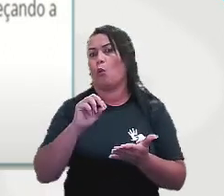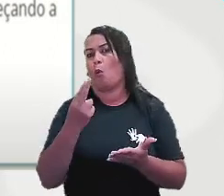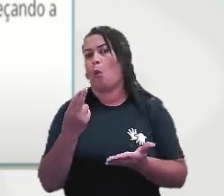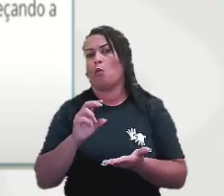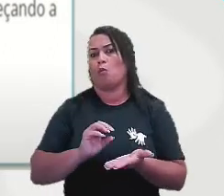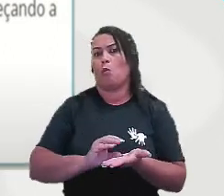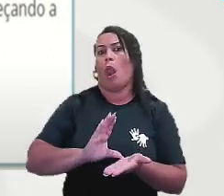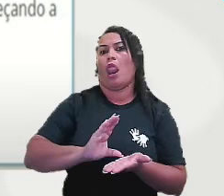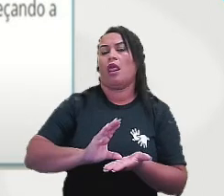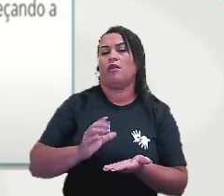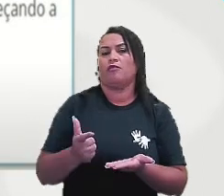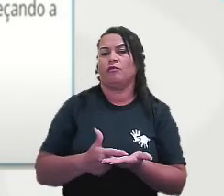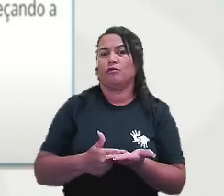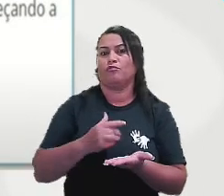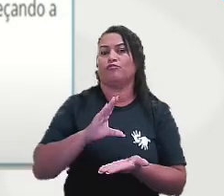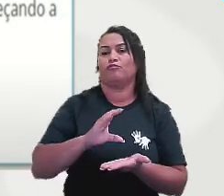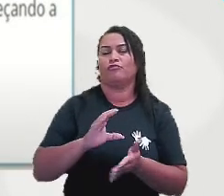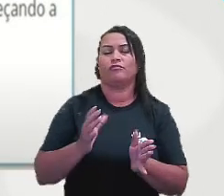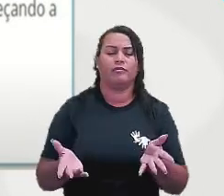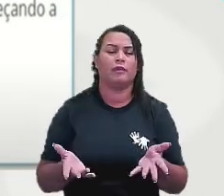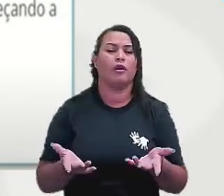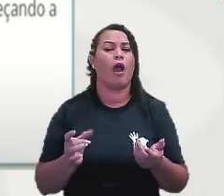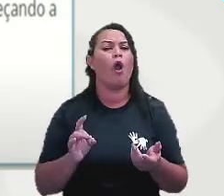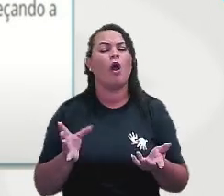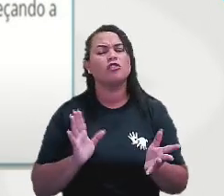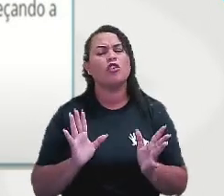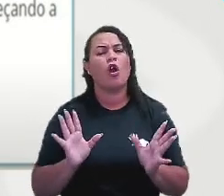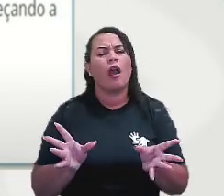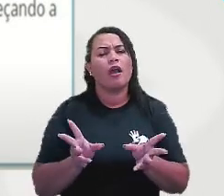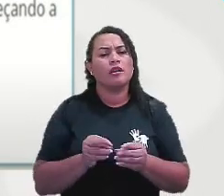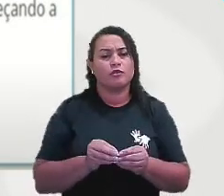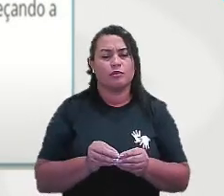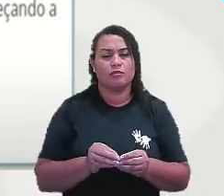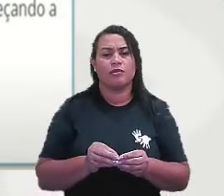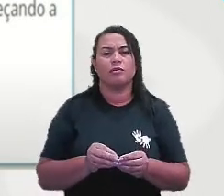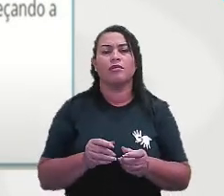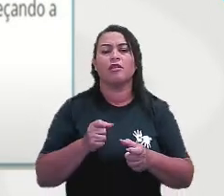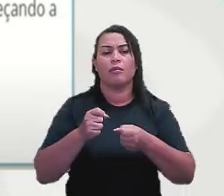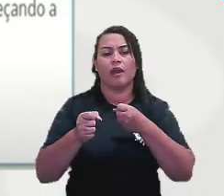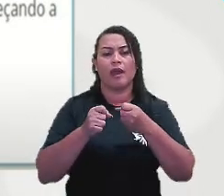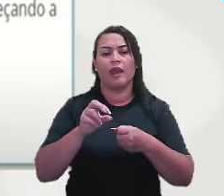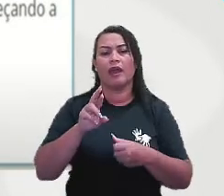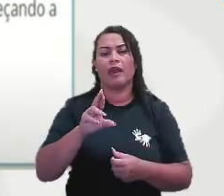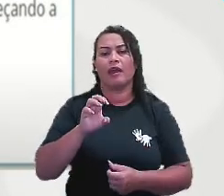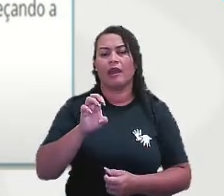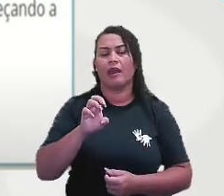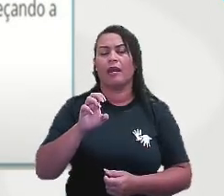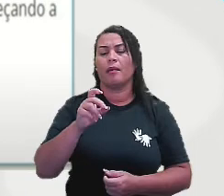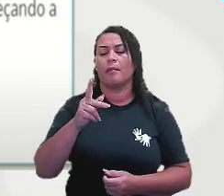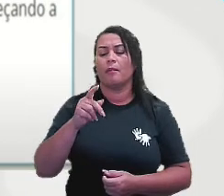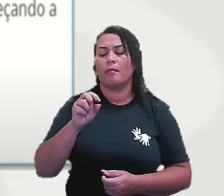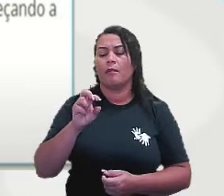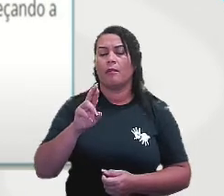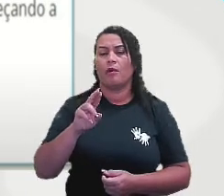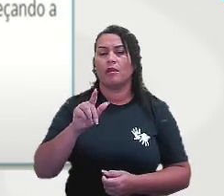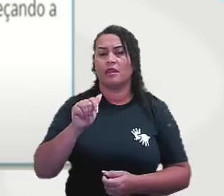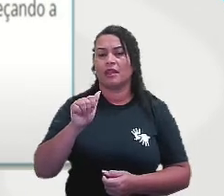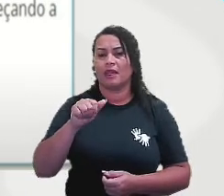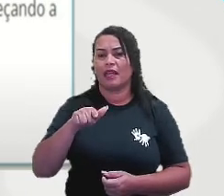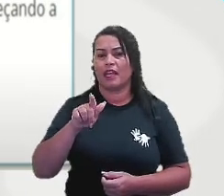aqui a gente está se tratando de reportagem. É importante colocar aqui, ó, onde chegou aqui para a gente e